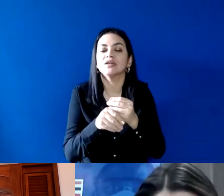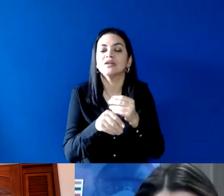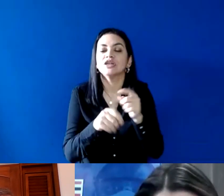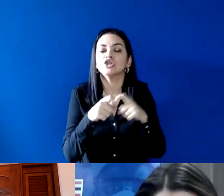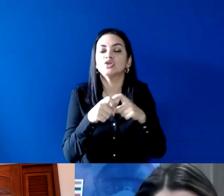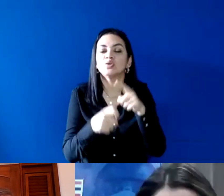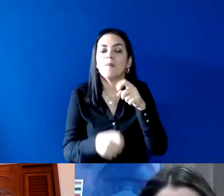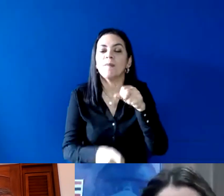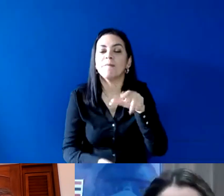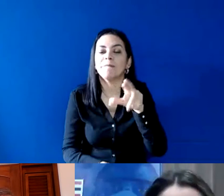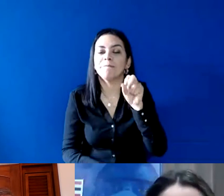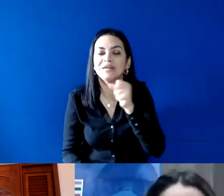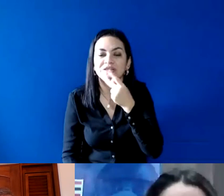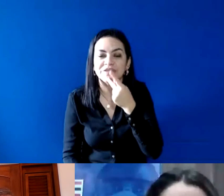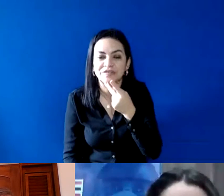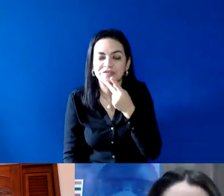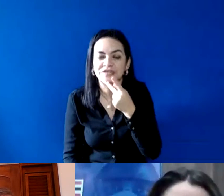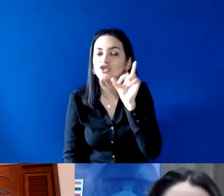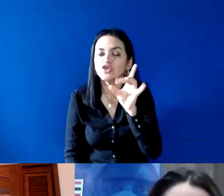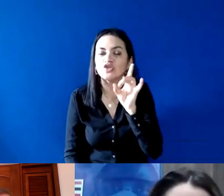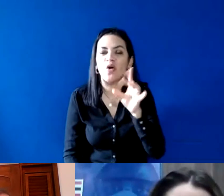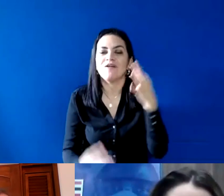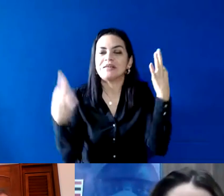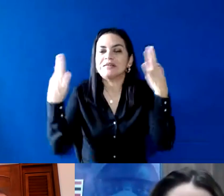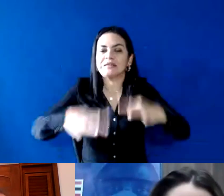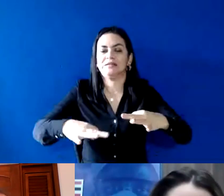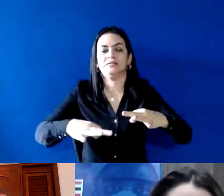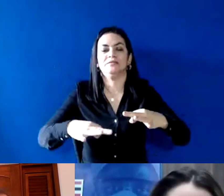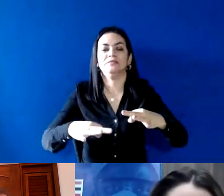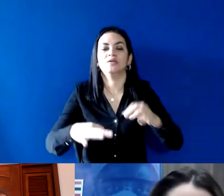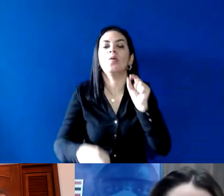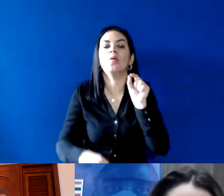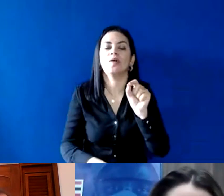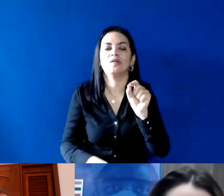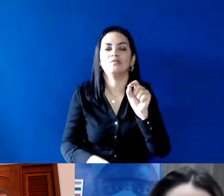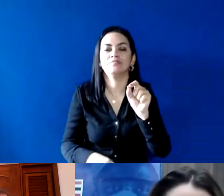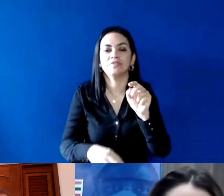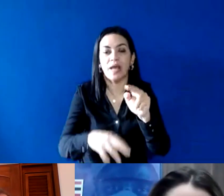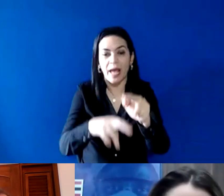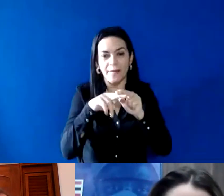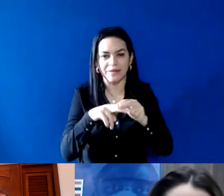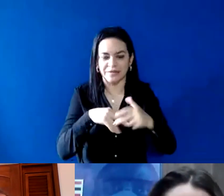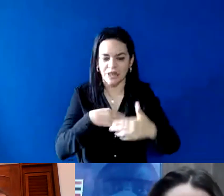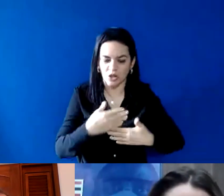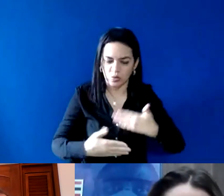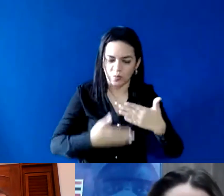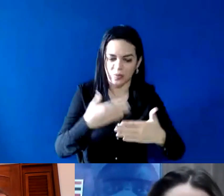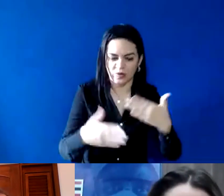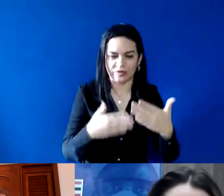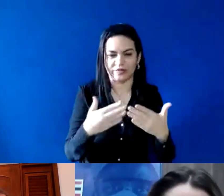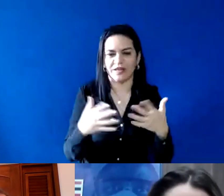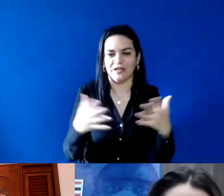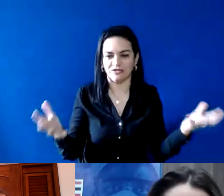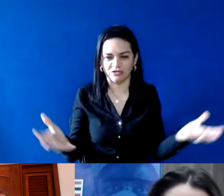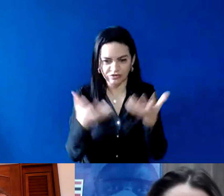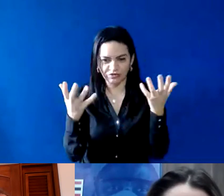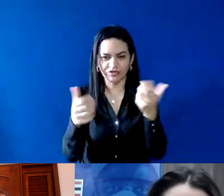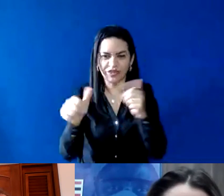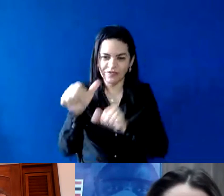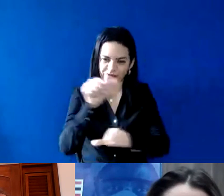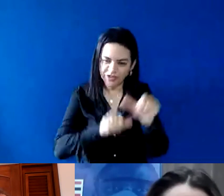só a confirmar que apesar do processo de investimento,